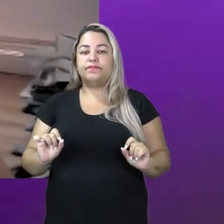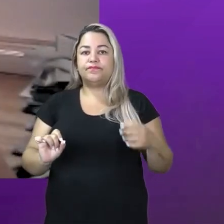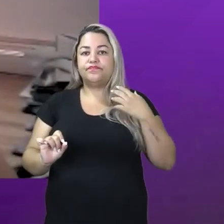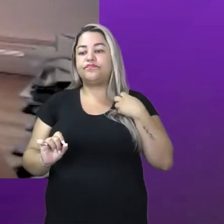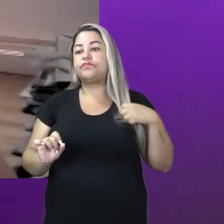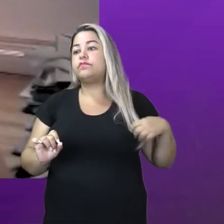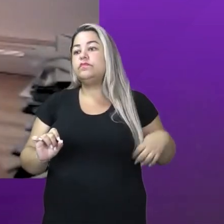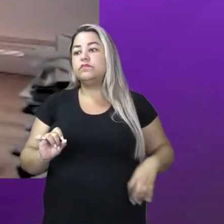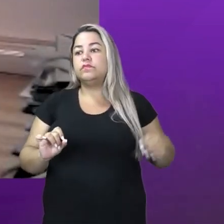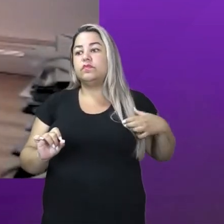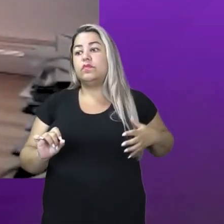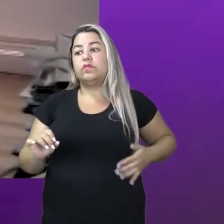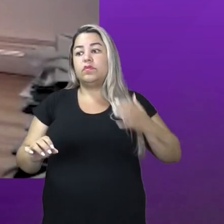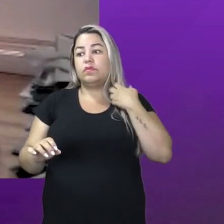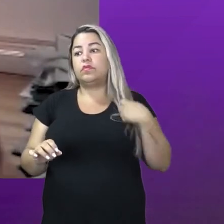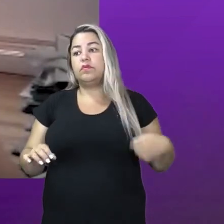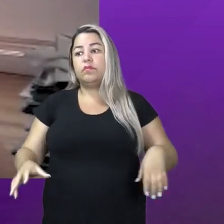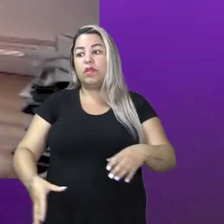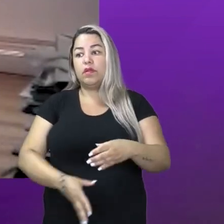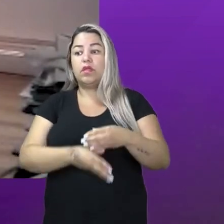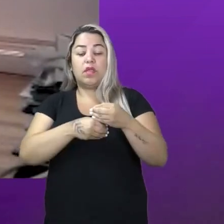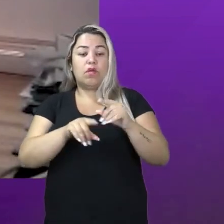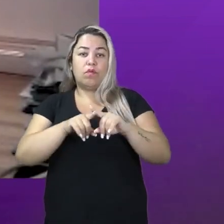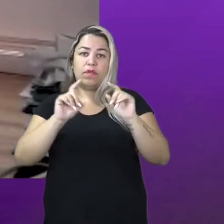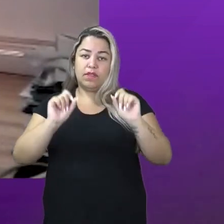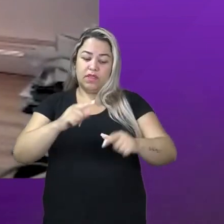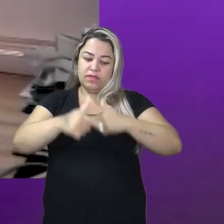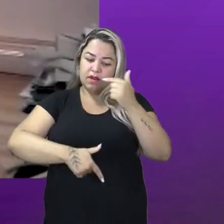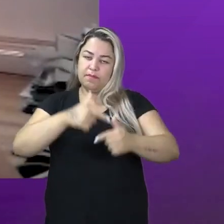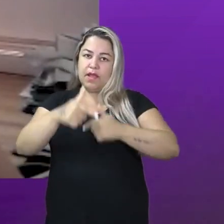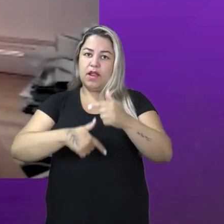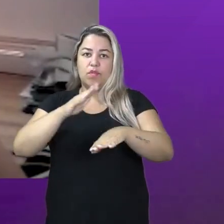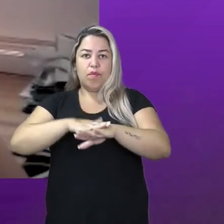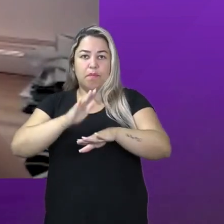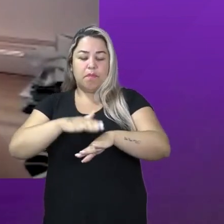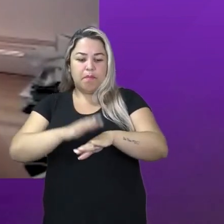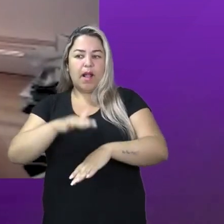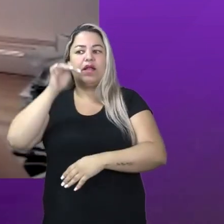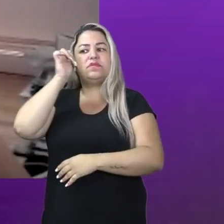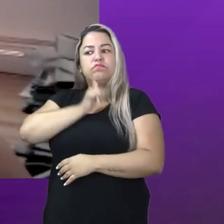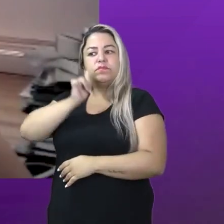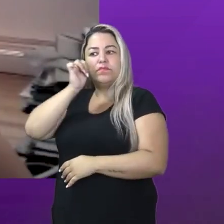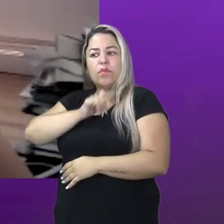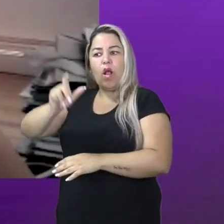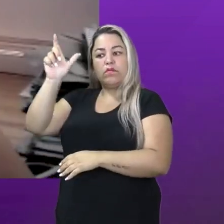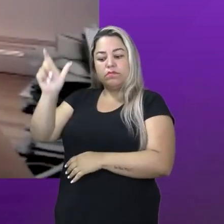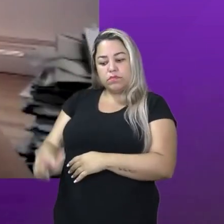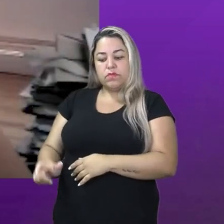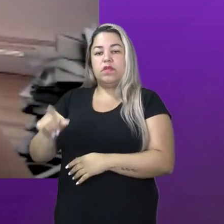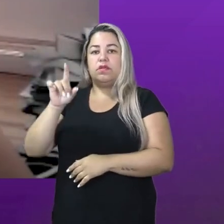uma questão colocada aí, sendo considerada trabalhos mais femininos, se a gente